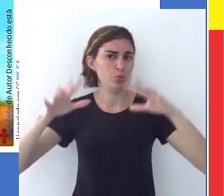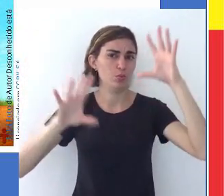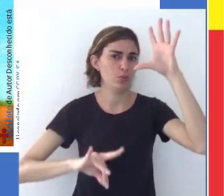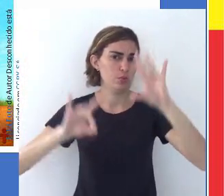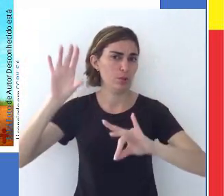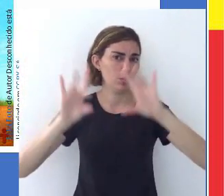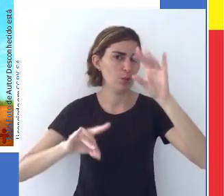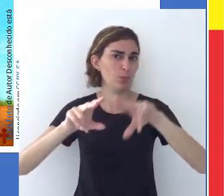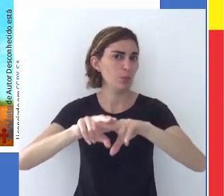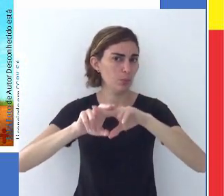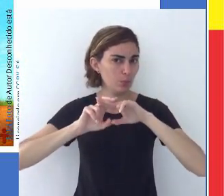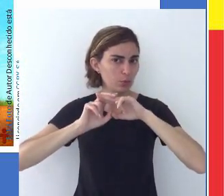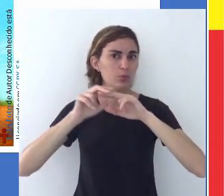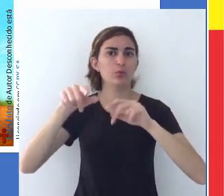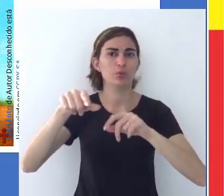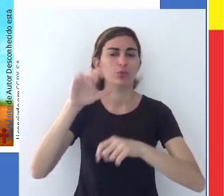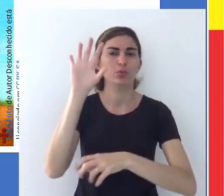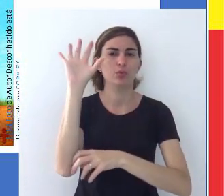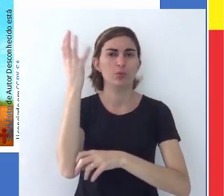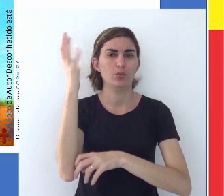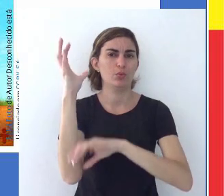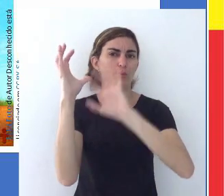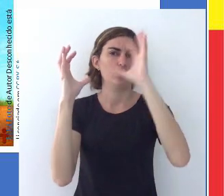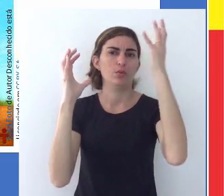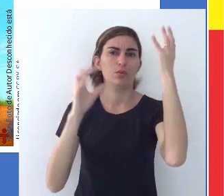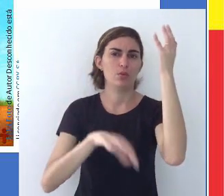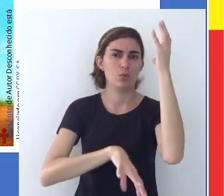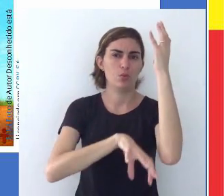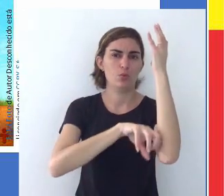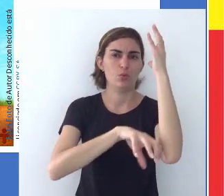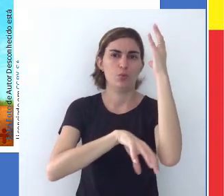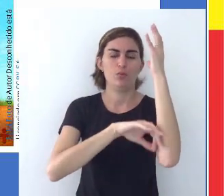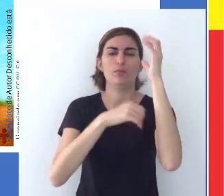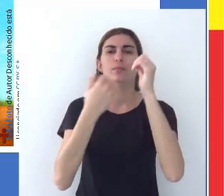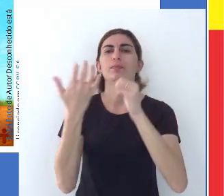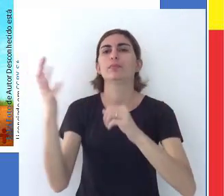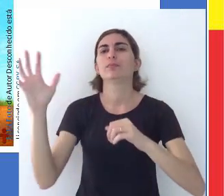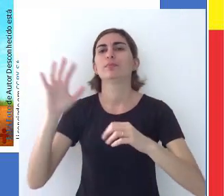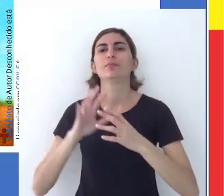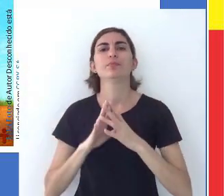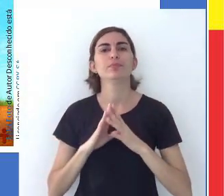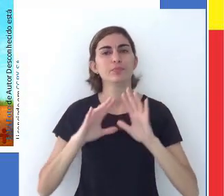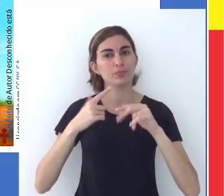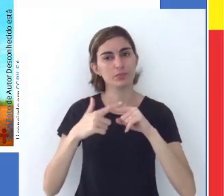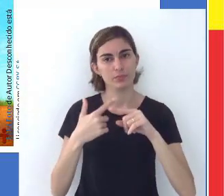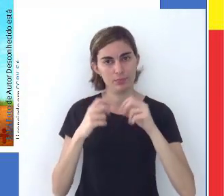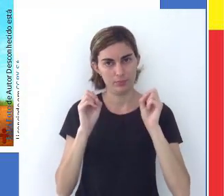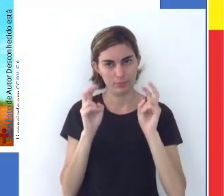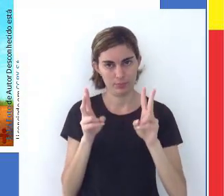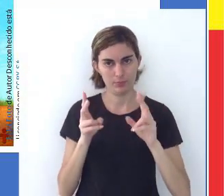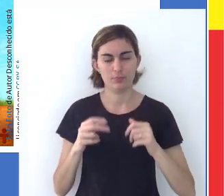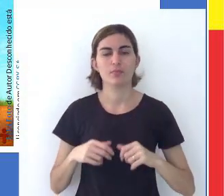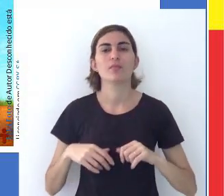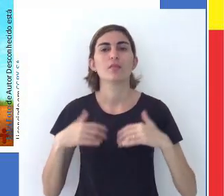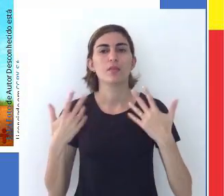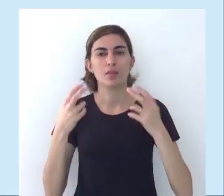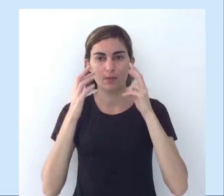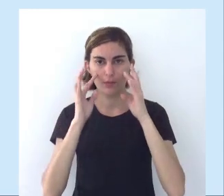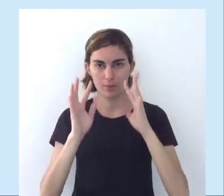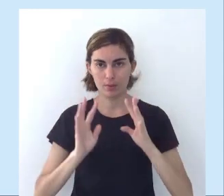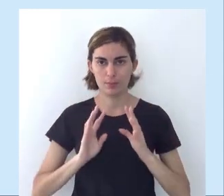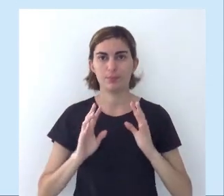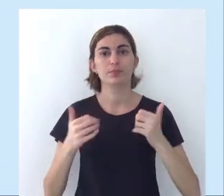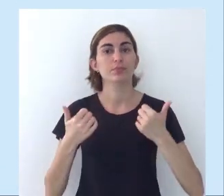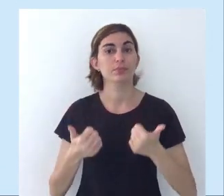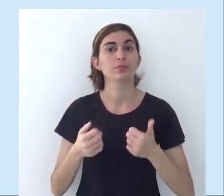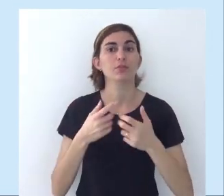quantidade de umidade por conta da evapotranspiração feita pelas plantas, feita pelas árvores. Ok, gente? Então, olha